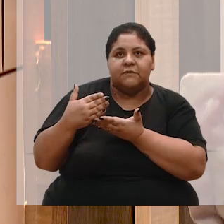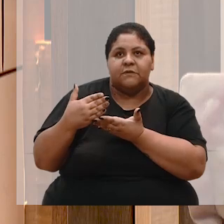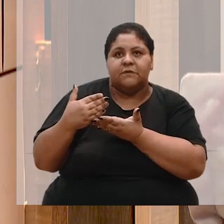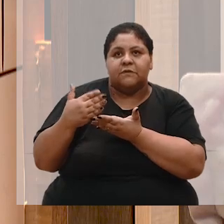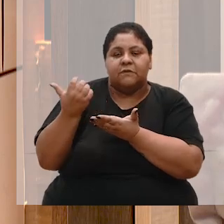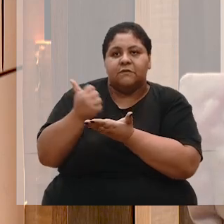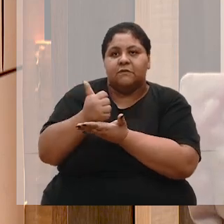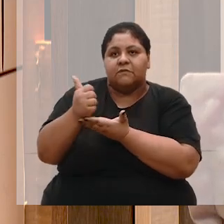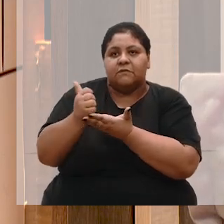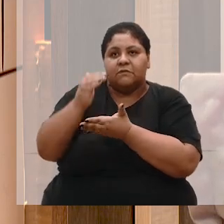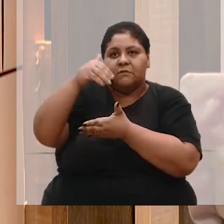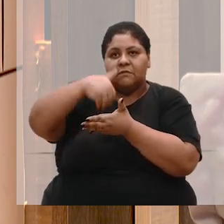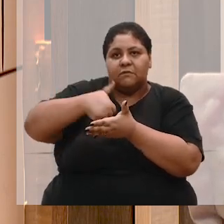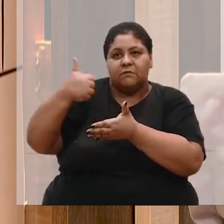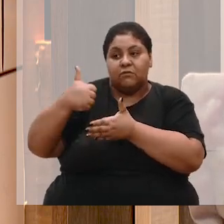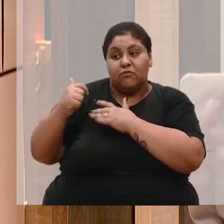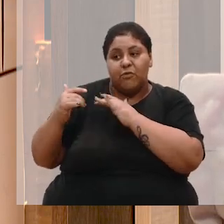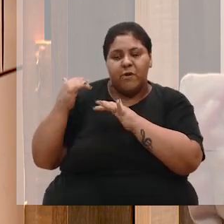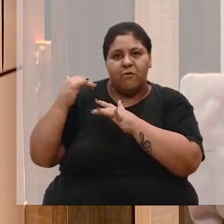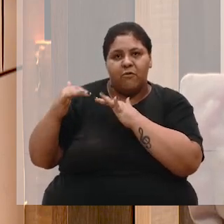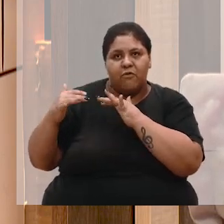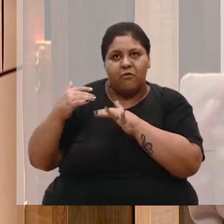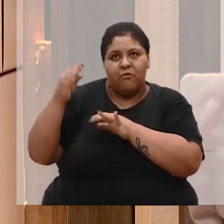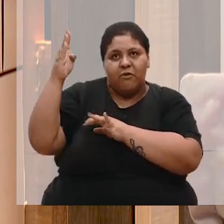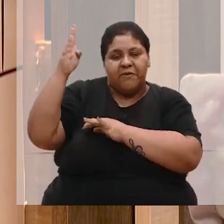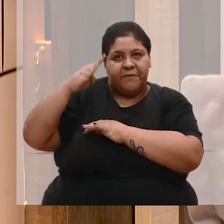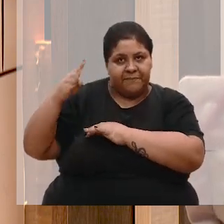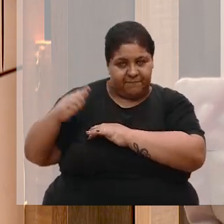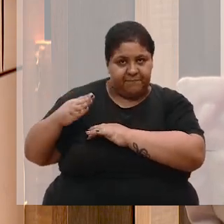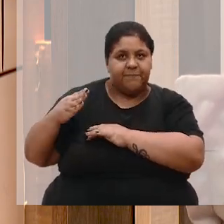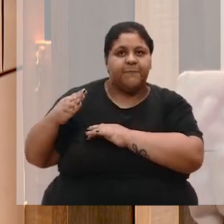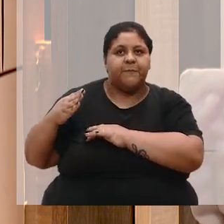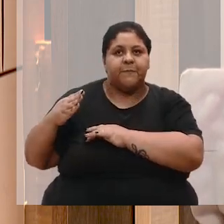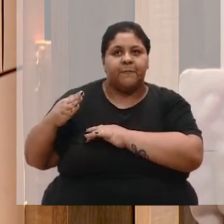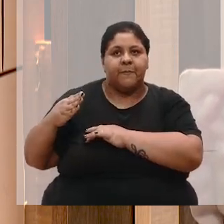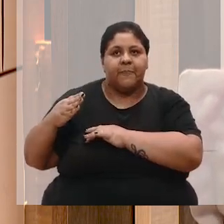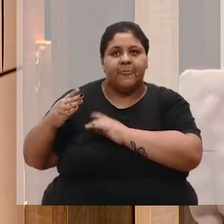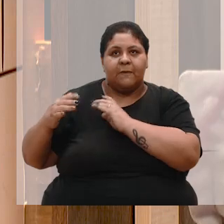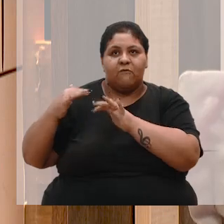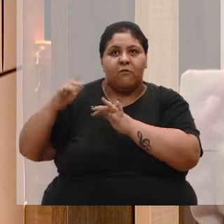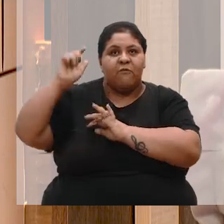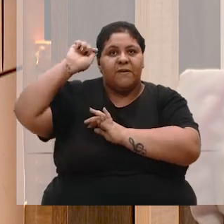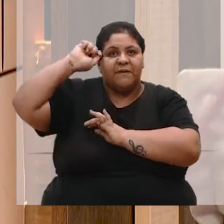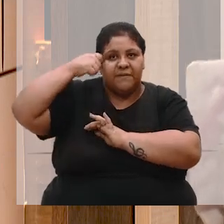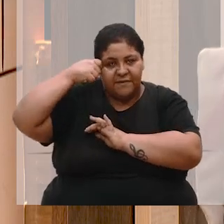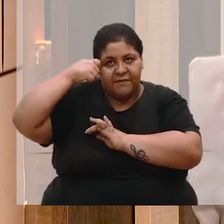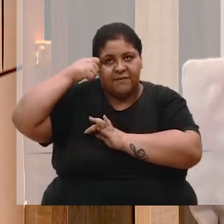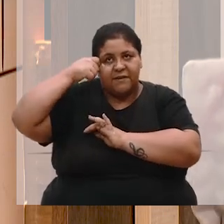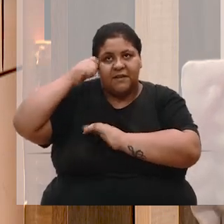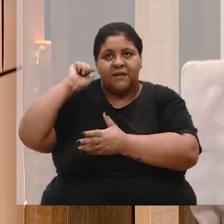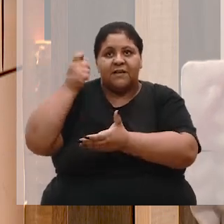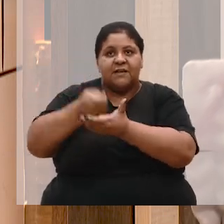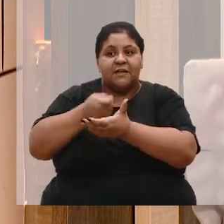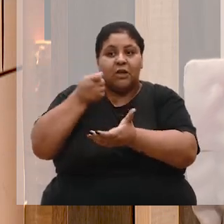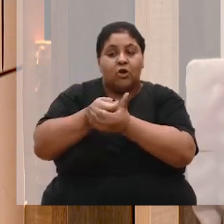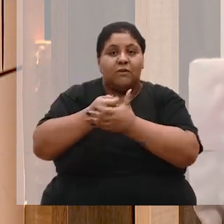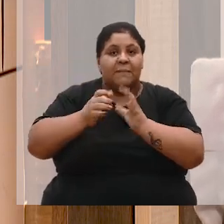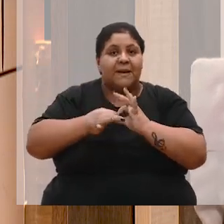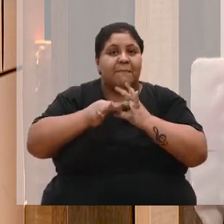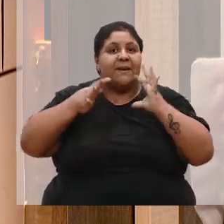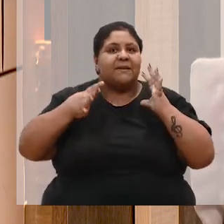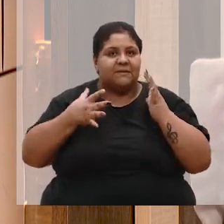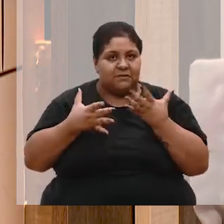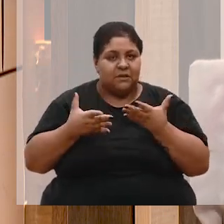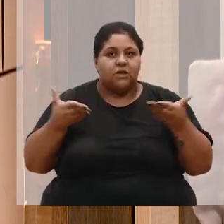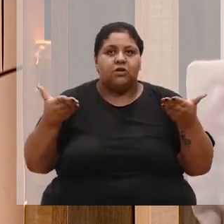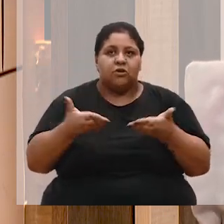baseado dentro do primeiro movimento do Brasil, né, que foi o movimento negro, que foi pela luta pela libertação. Então,